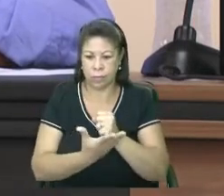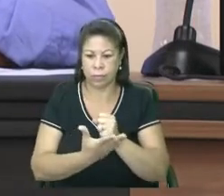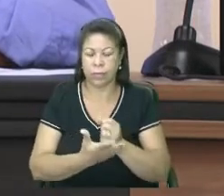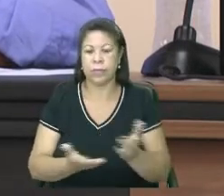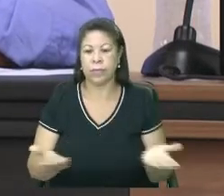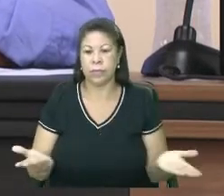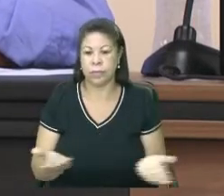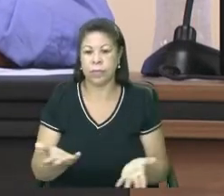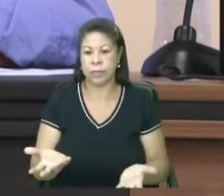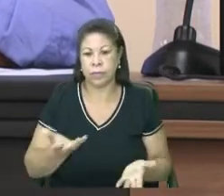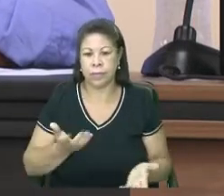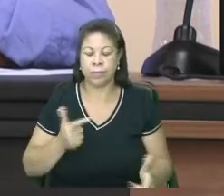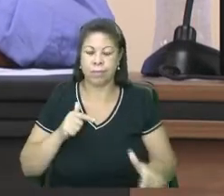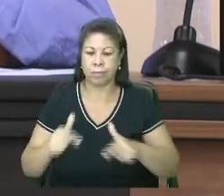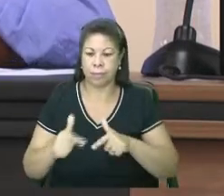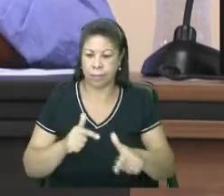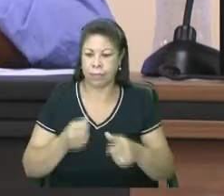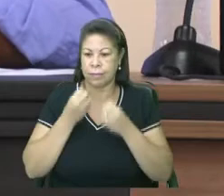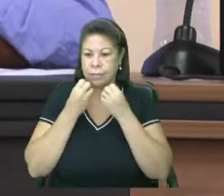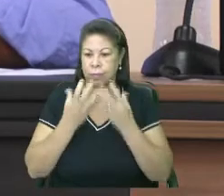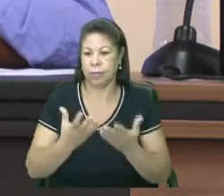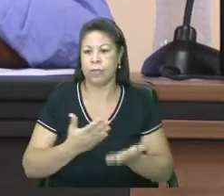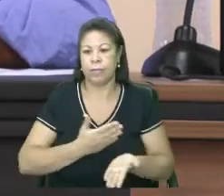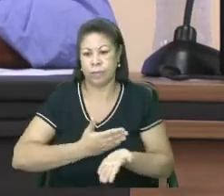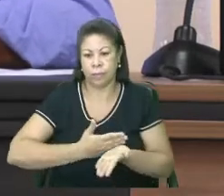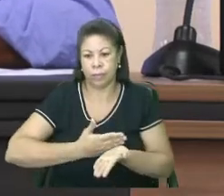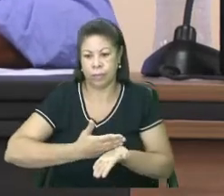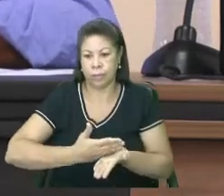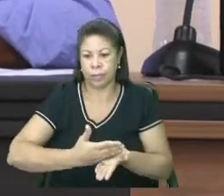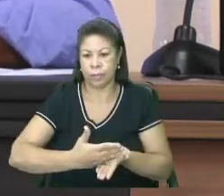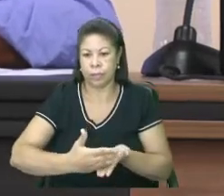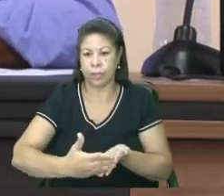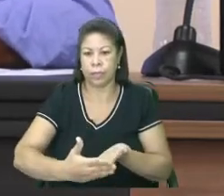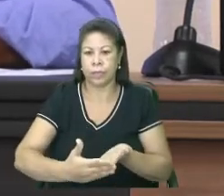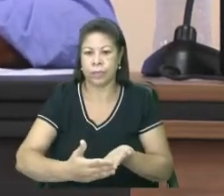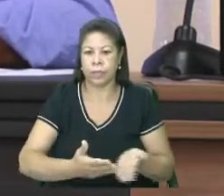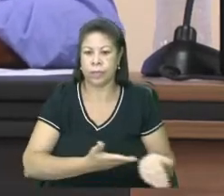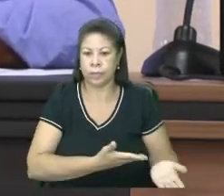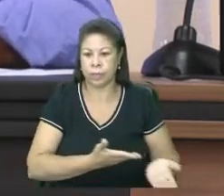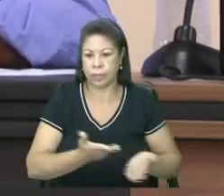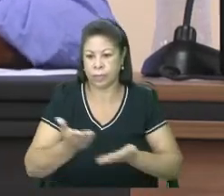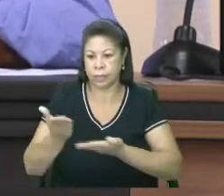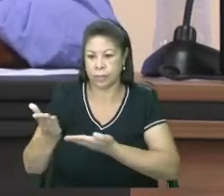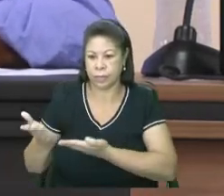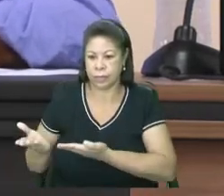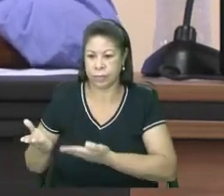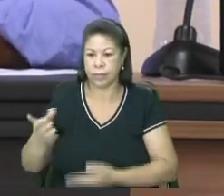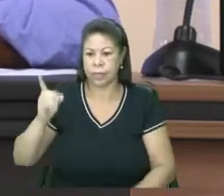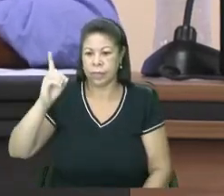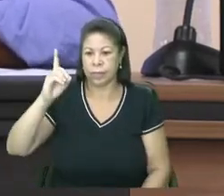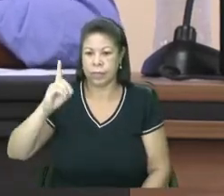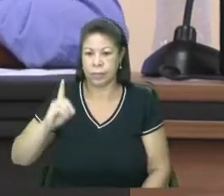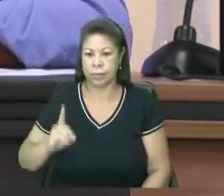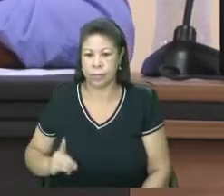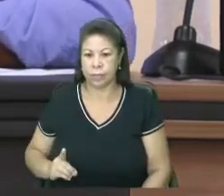excelente trabalho e declaro abertos os trabalhos. E passo a palavra ao diretor